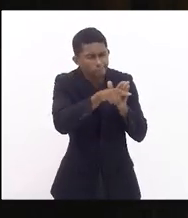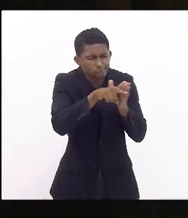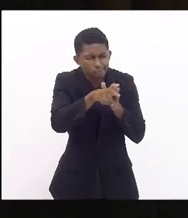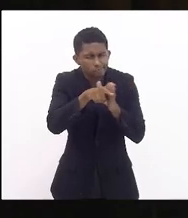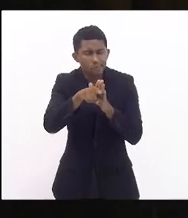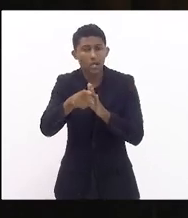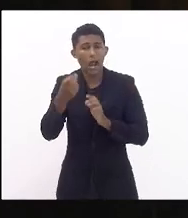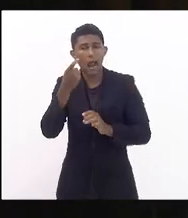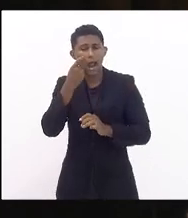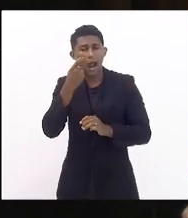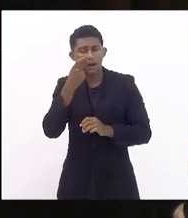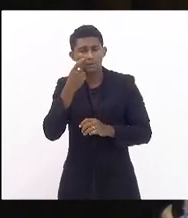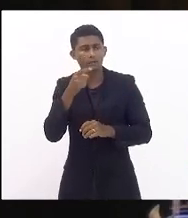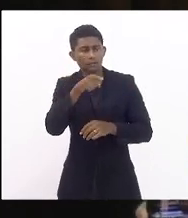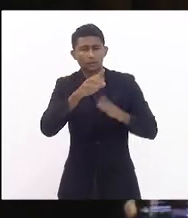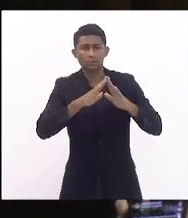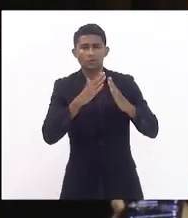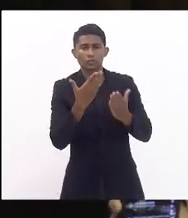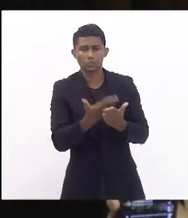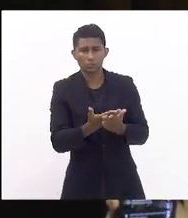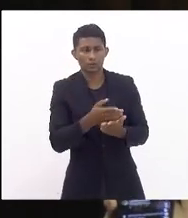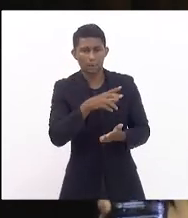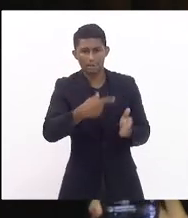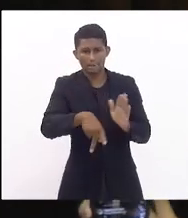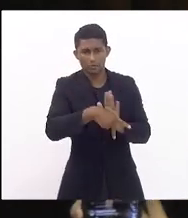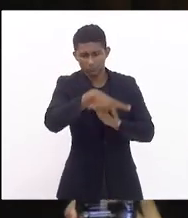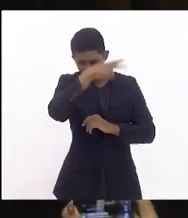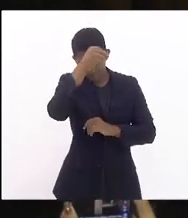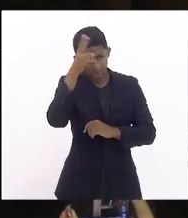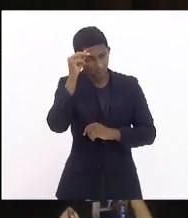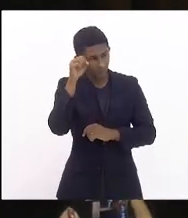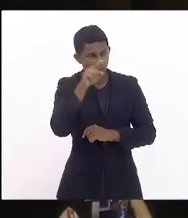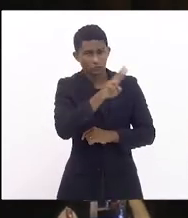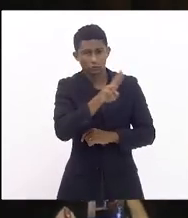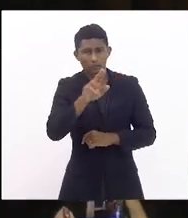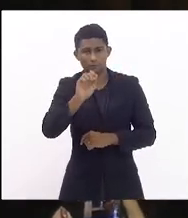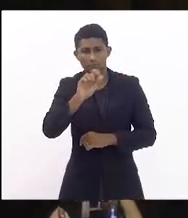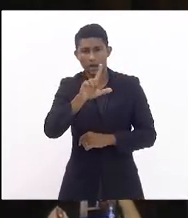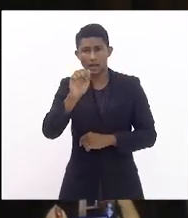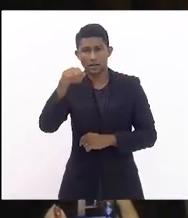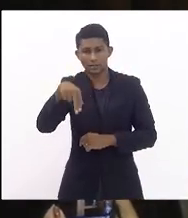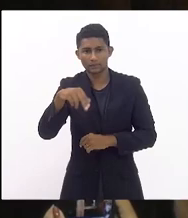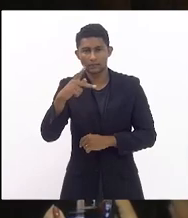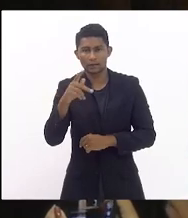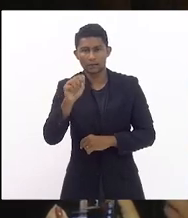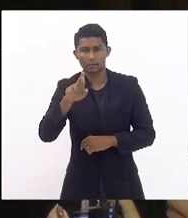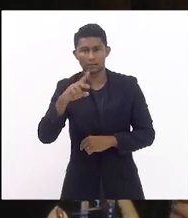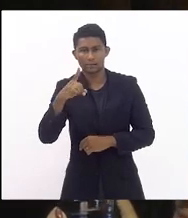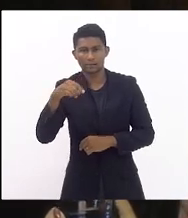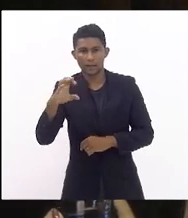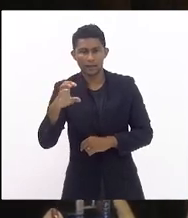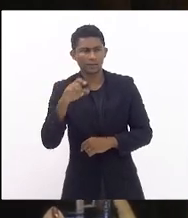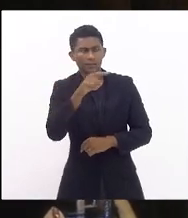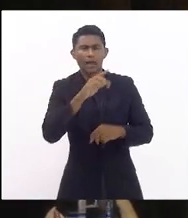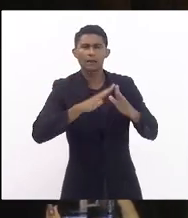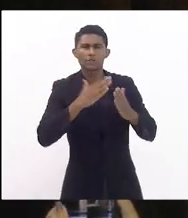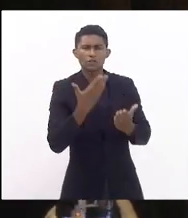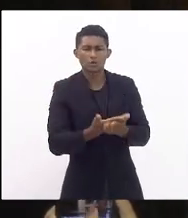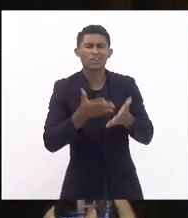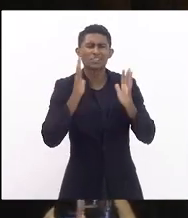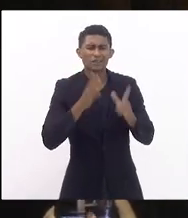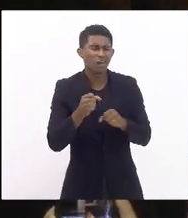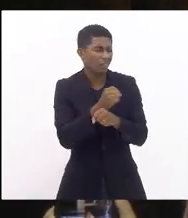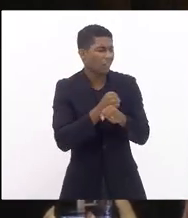E eu estive numa escola municipal Allan Kardec, uma escola muito antiga da minha cidade, e eu fui